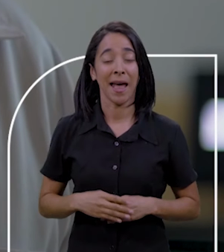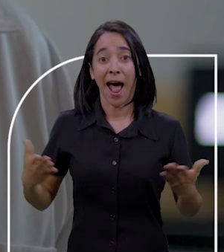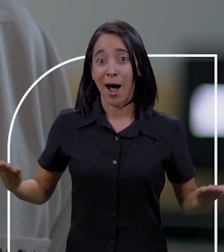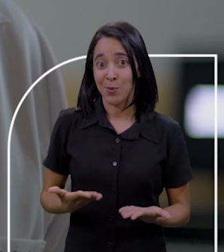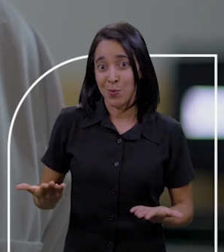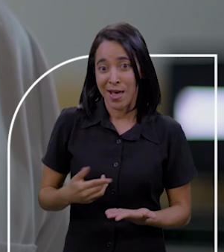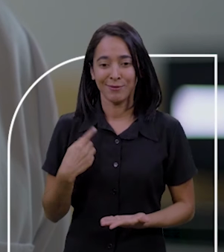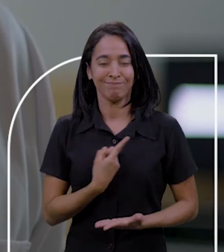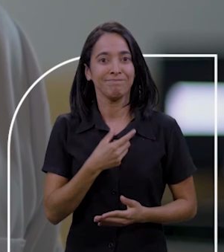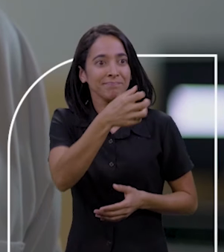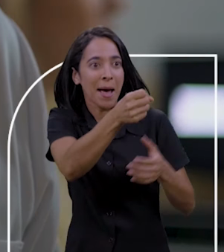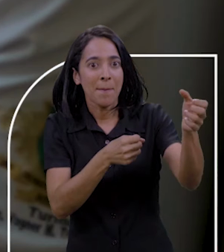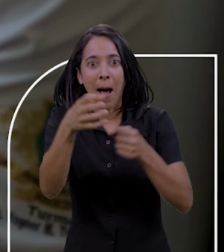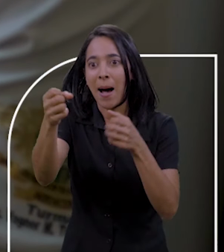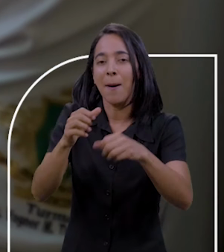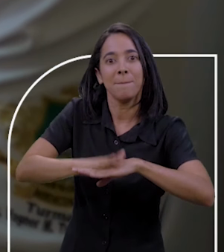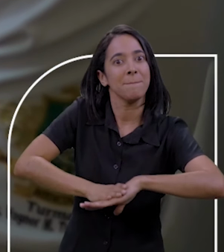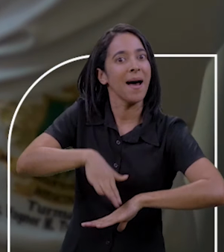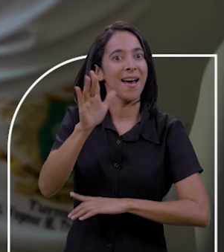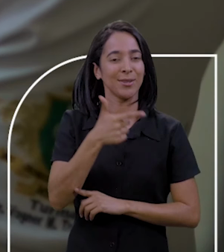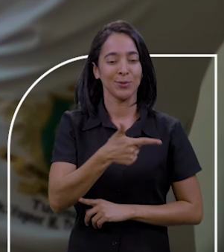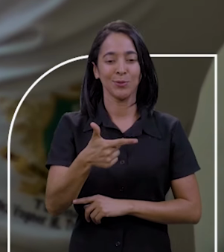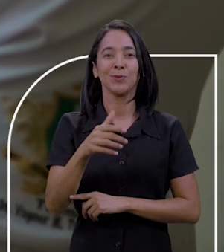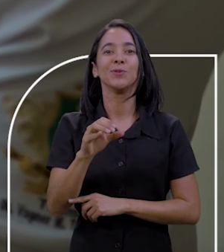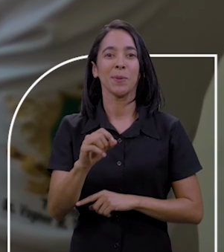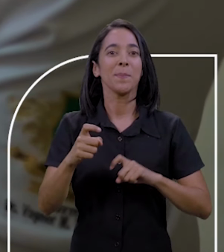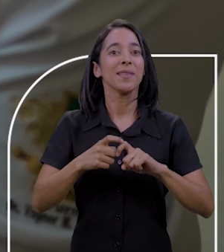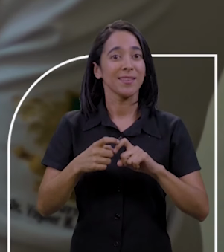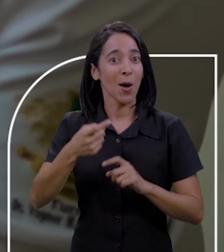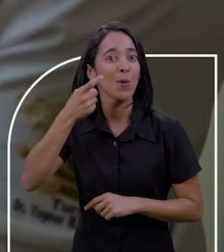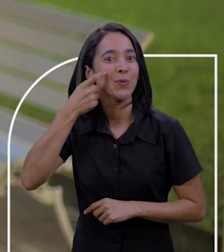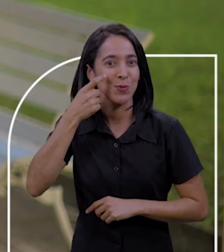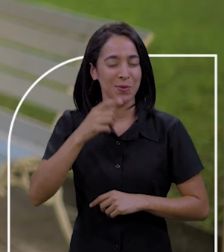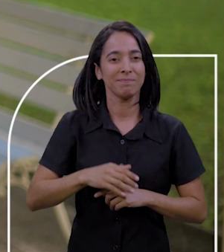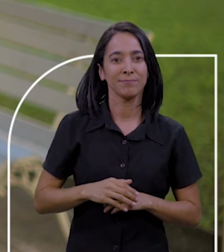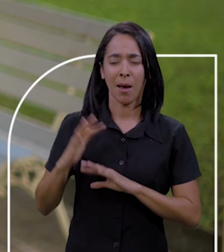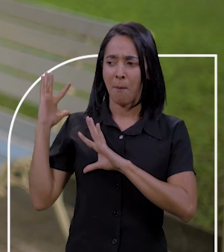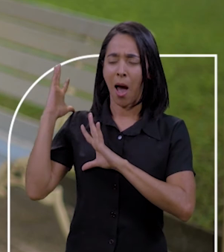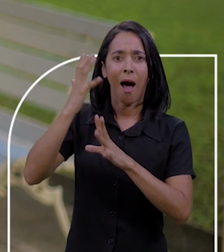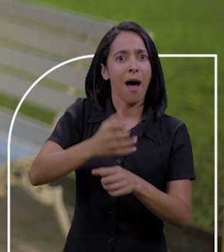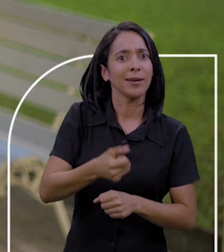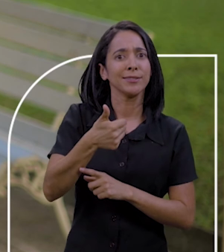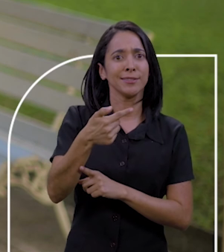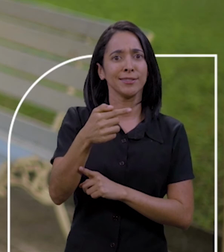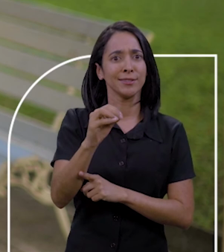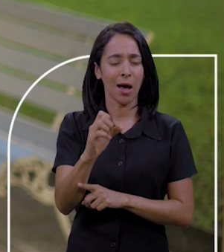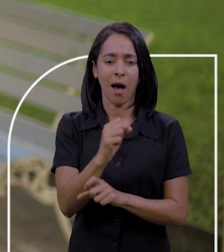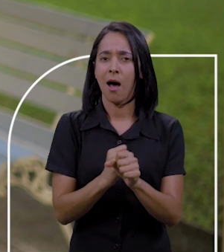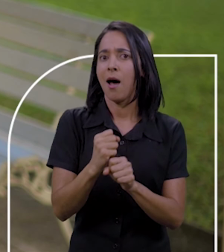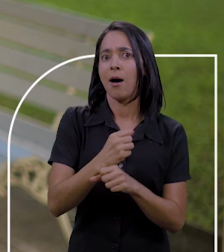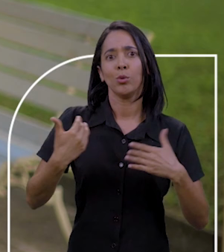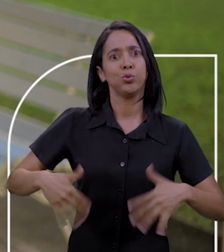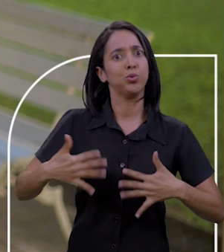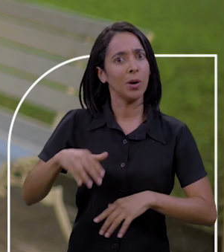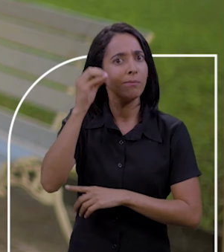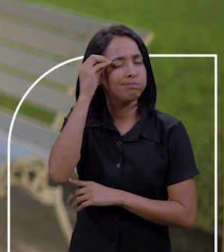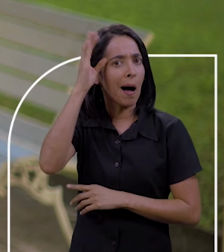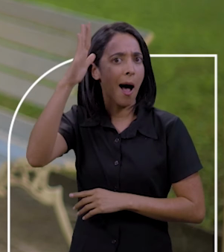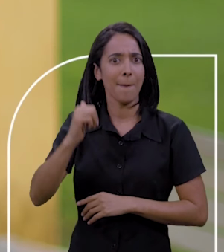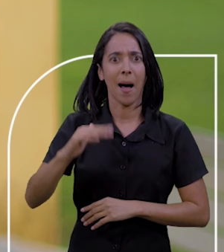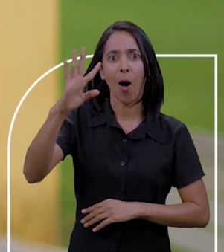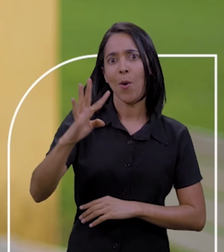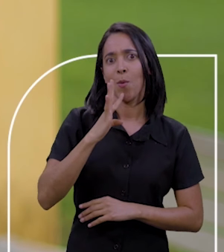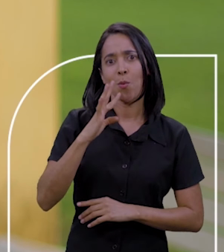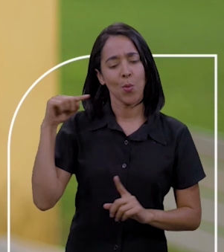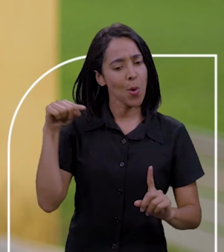Atualmente, nós já formamos mais de 220 oftalmologistas. Mauro da Conceição, diretor-geral do IBC. Simulando conhecimentos,